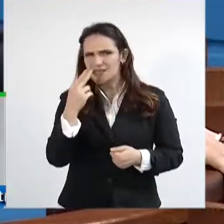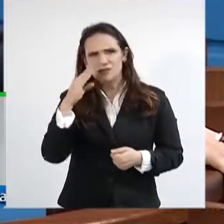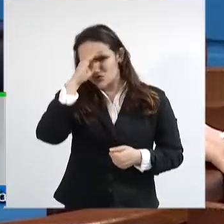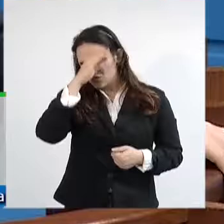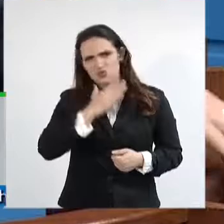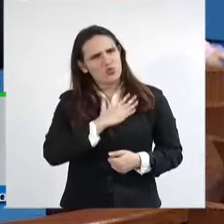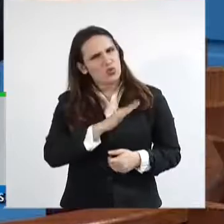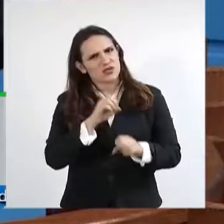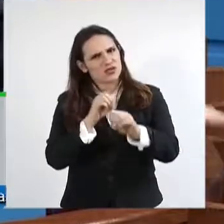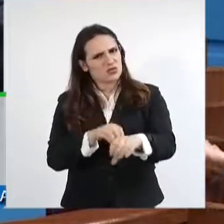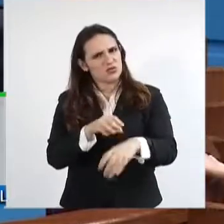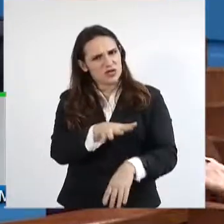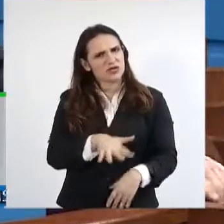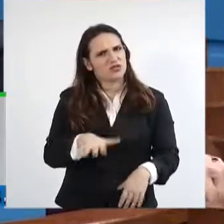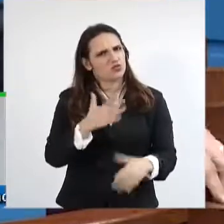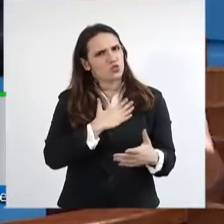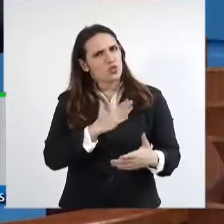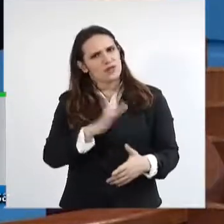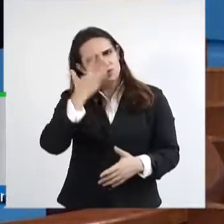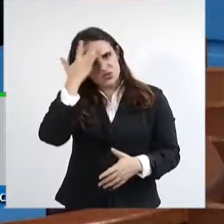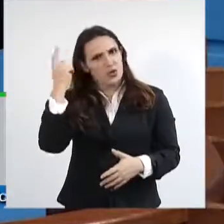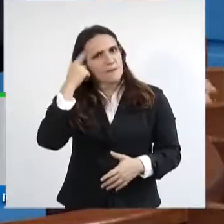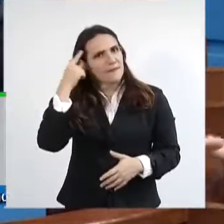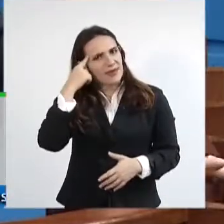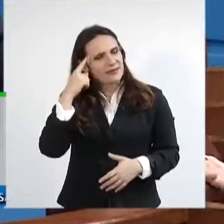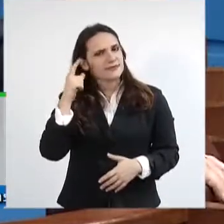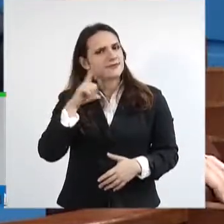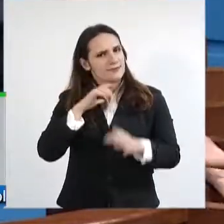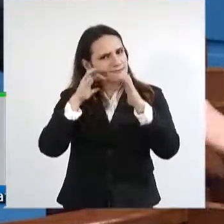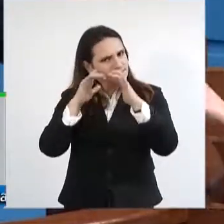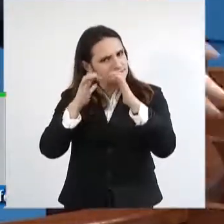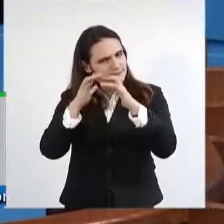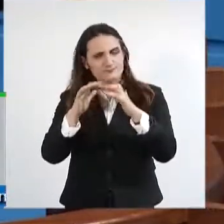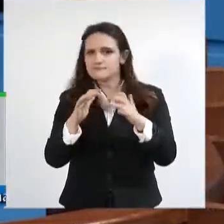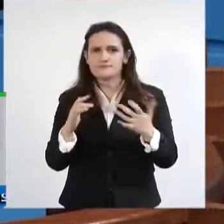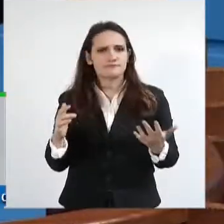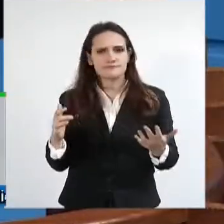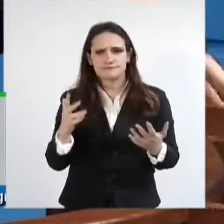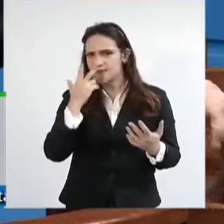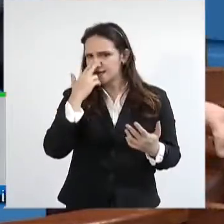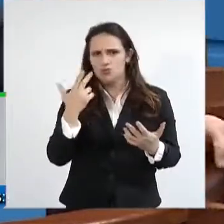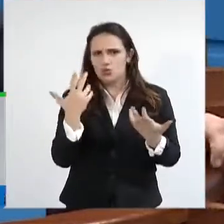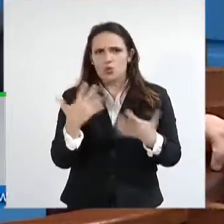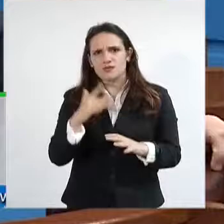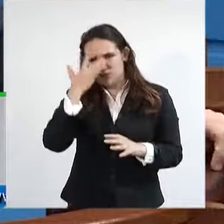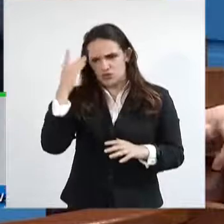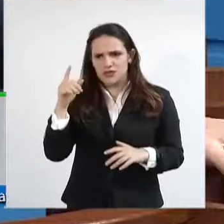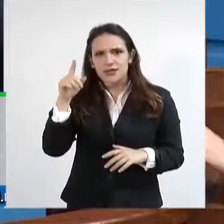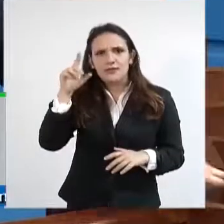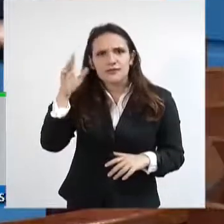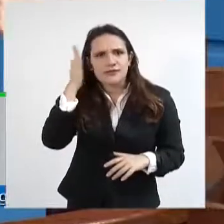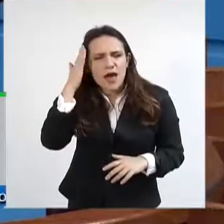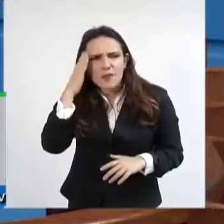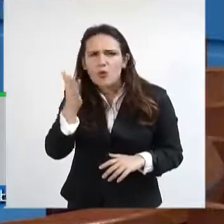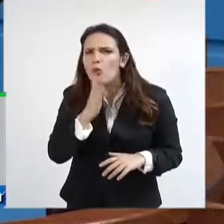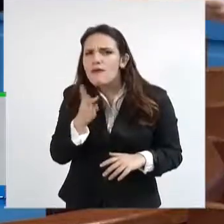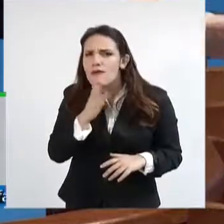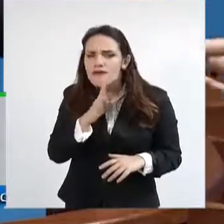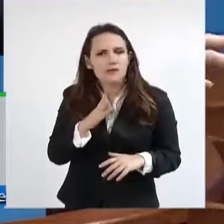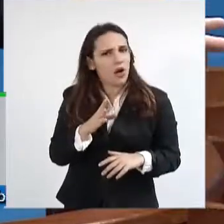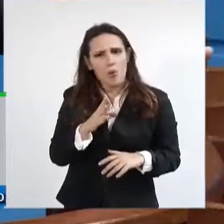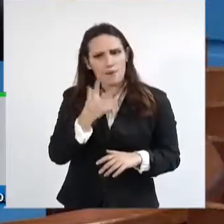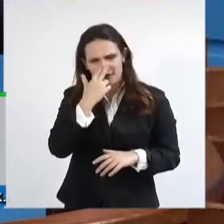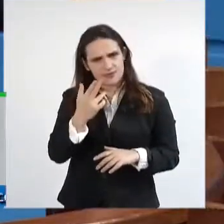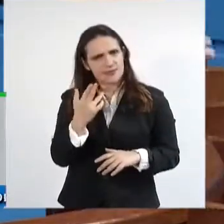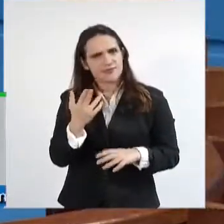educação, eu não gosto de quem pensa, eu não gosto de quem raciocina, eu não gosto de produção de conhecimento, o povo tem que ser